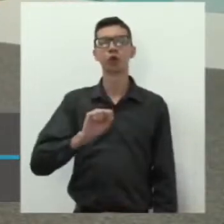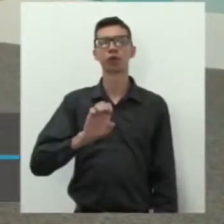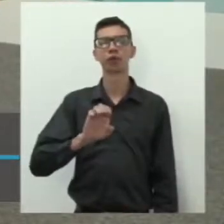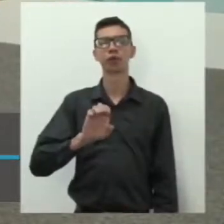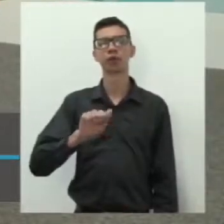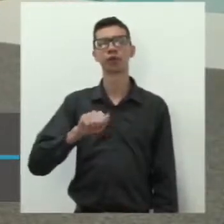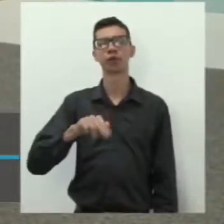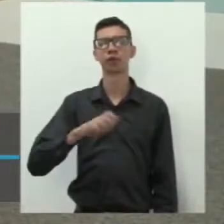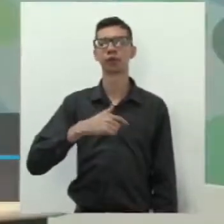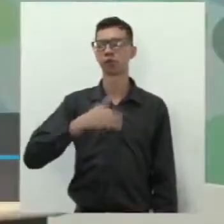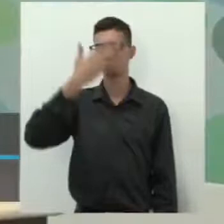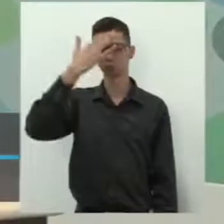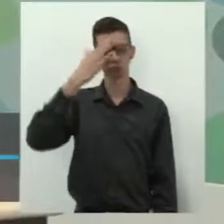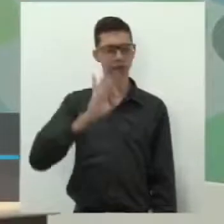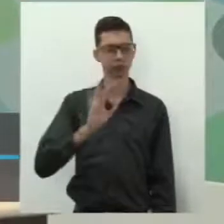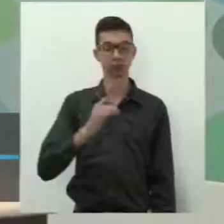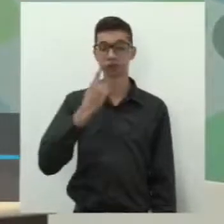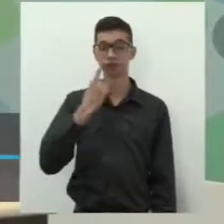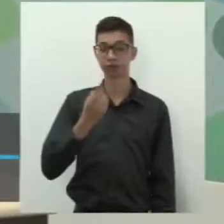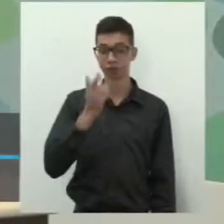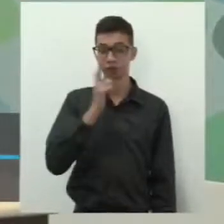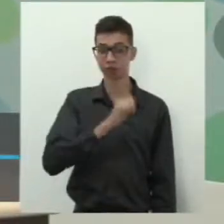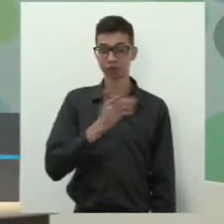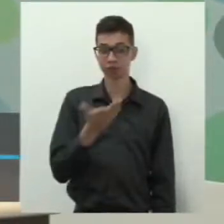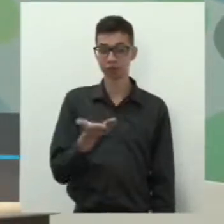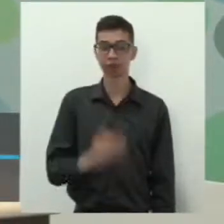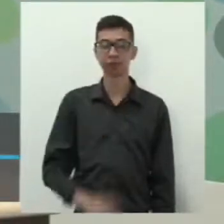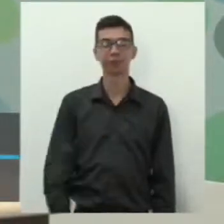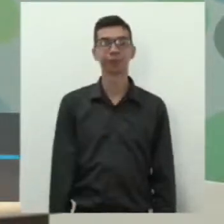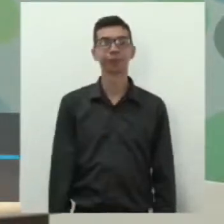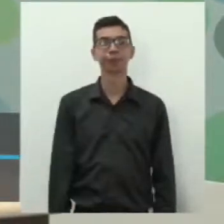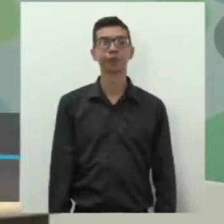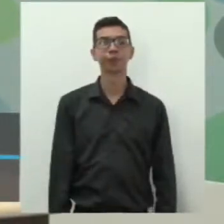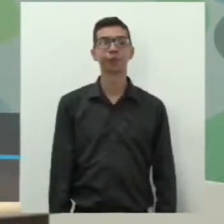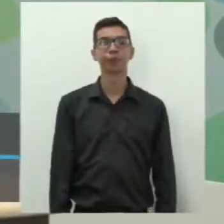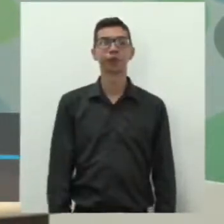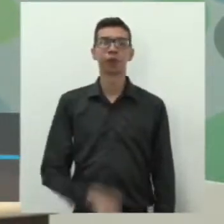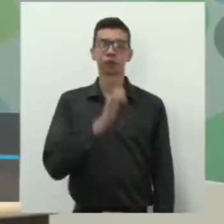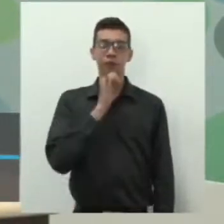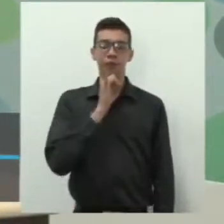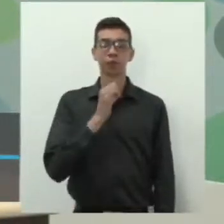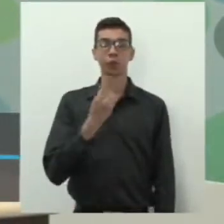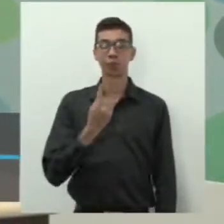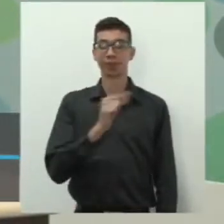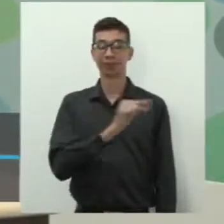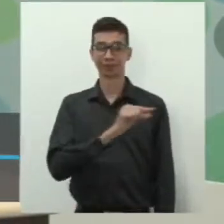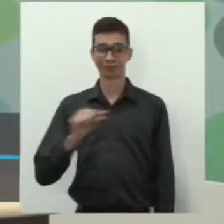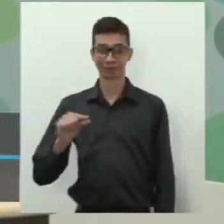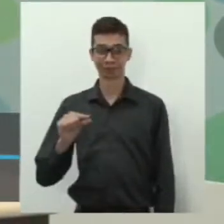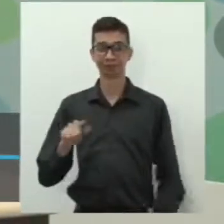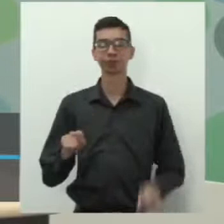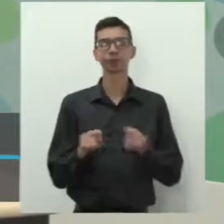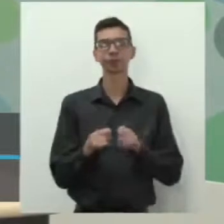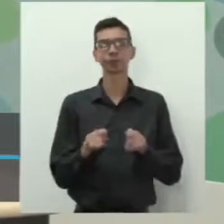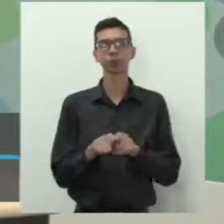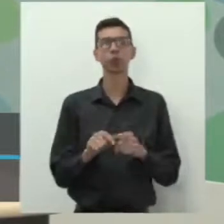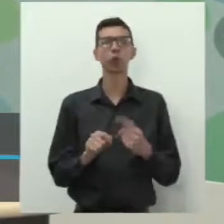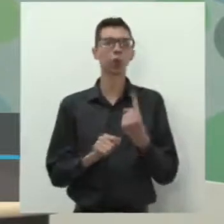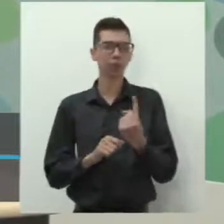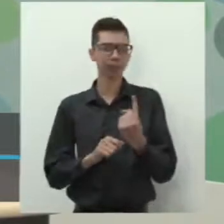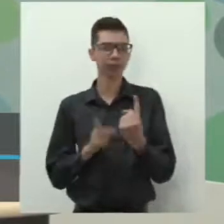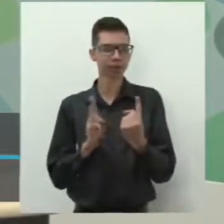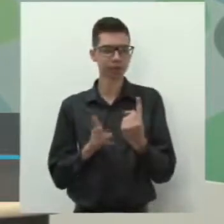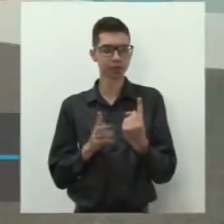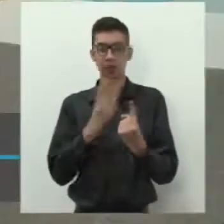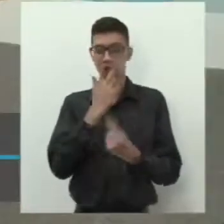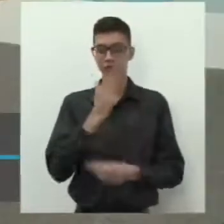ver se você consegue, né? Ela pergunta assim: dá para congelar uma linha e uma ao mesmo tempo? Agora, uma o quê? Eu acho